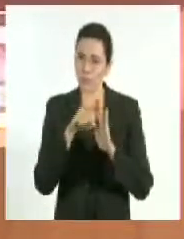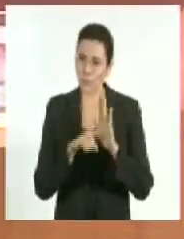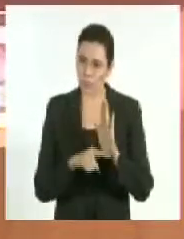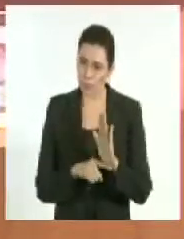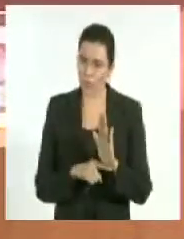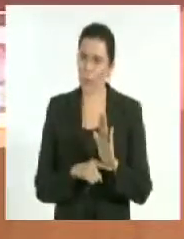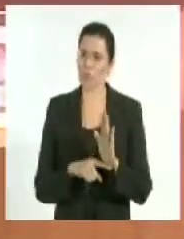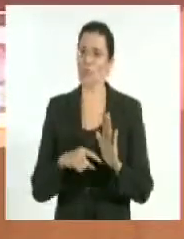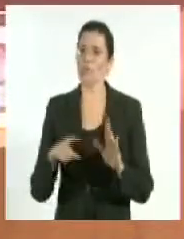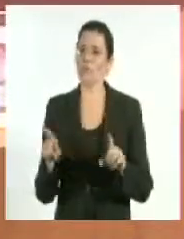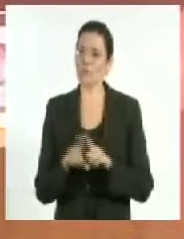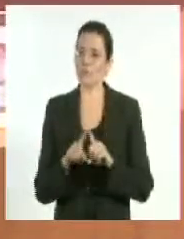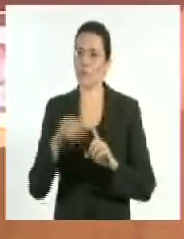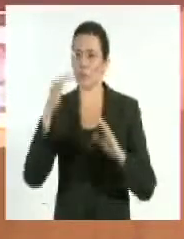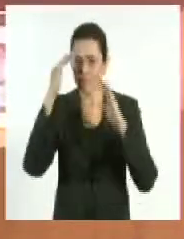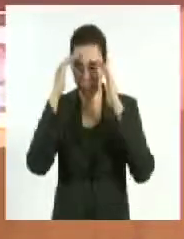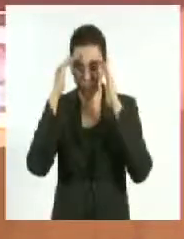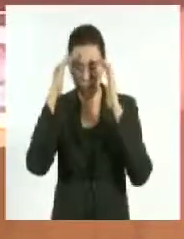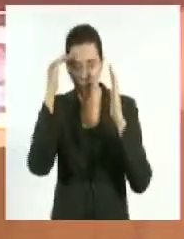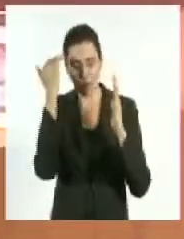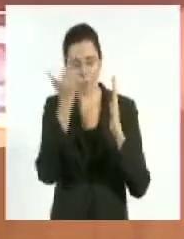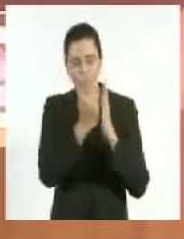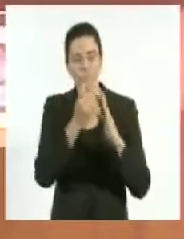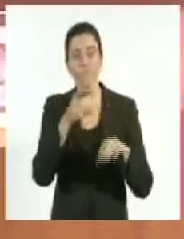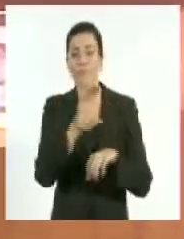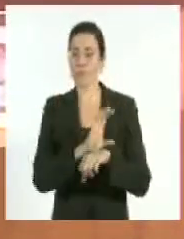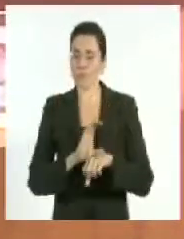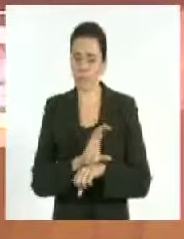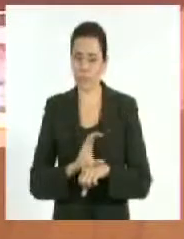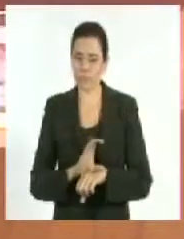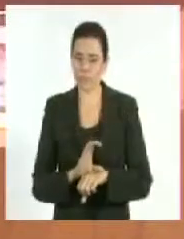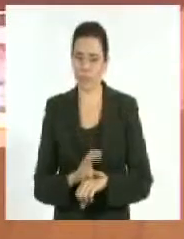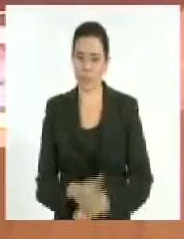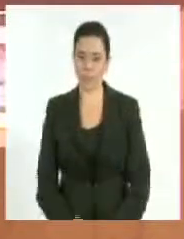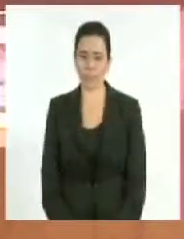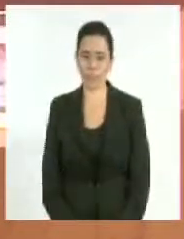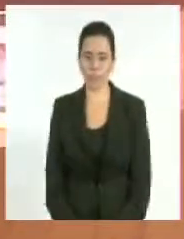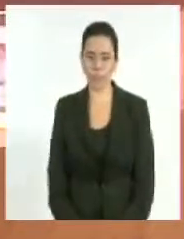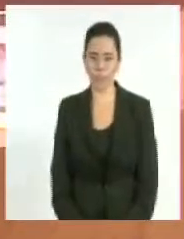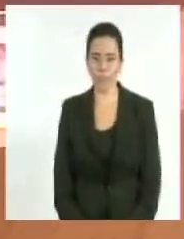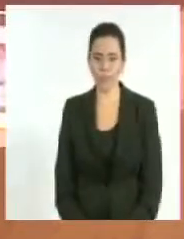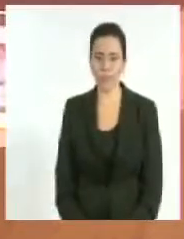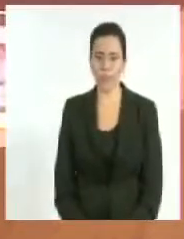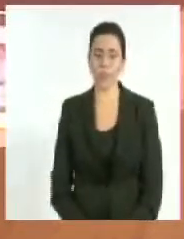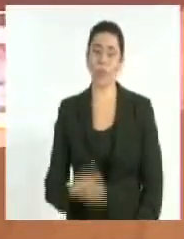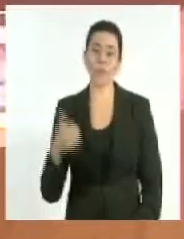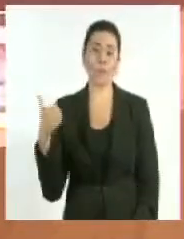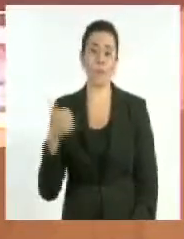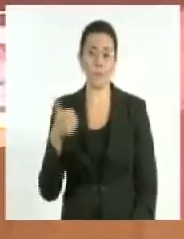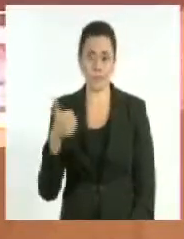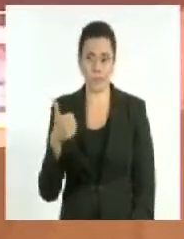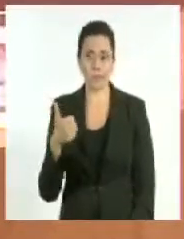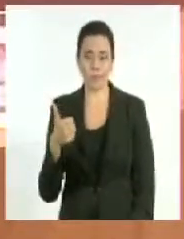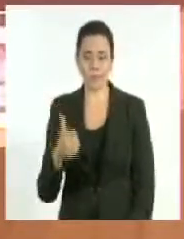eu vou colocar só sobre a constitucionalidade desse projeto. Primeiro, da iniciativa.